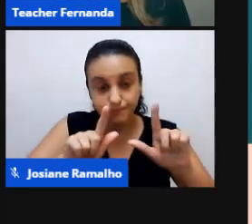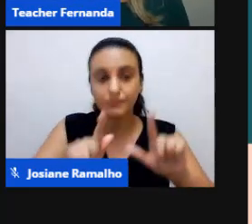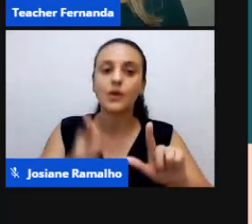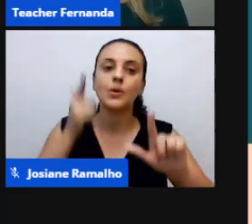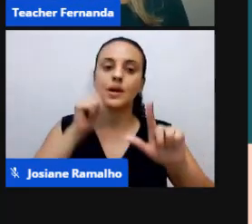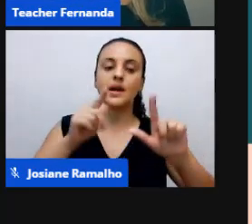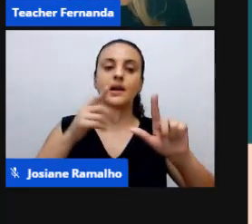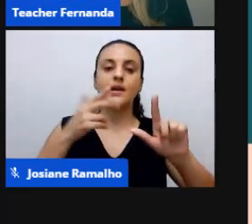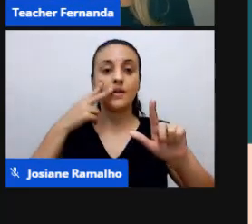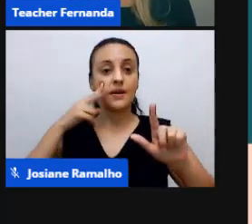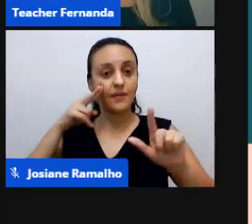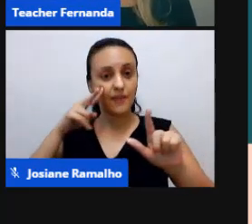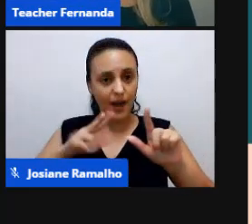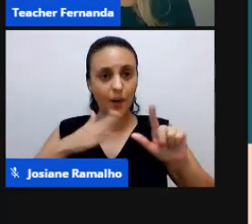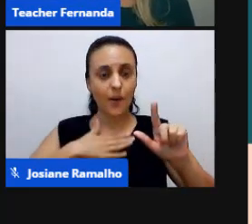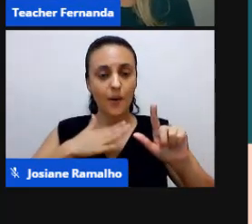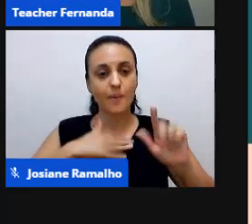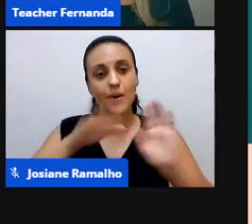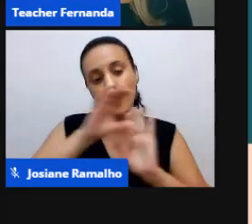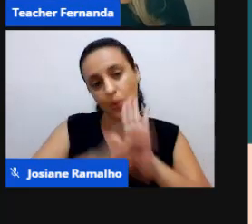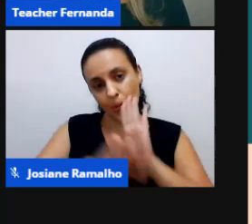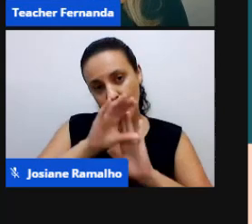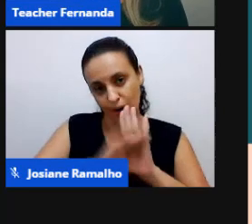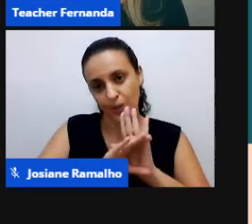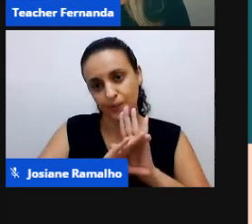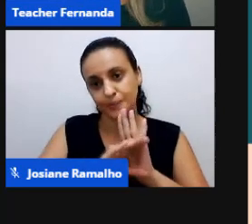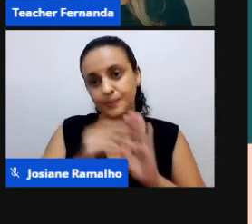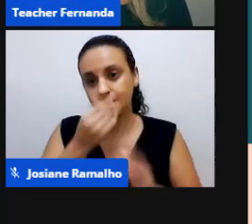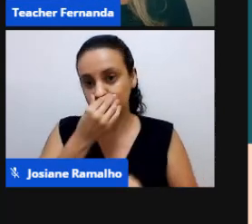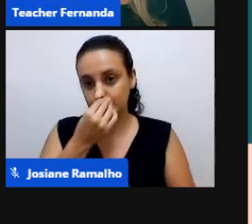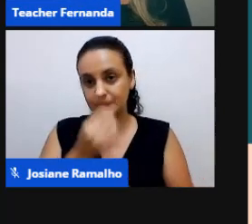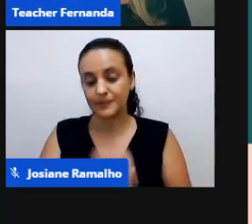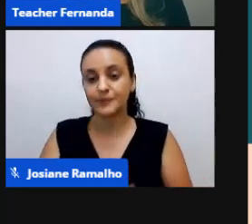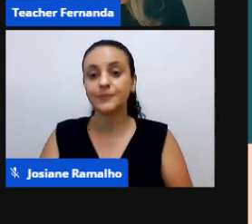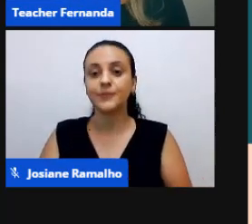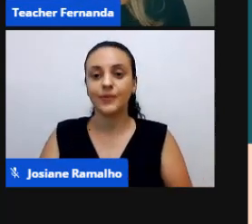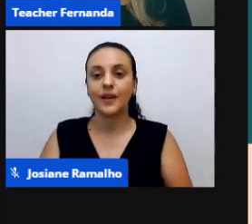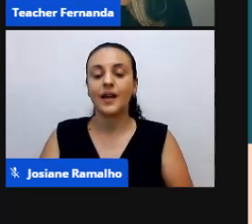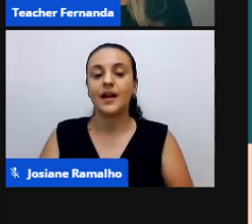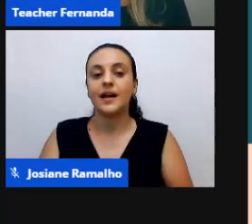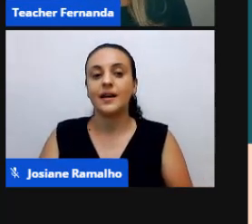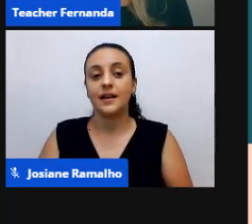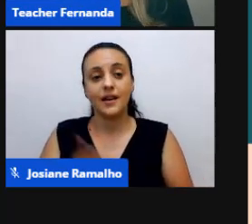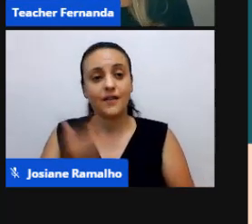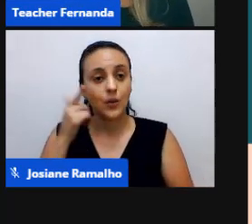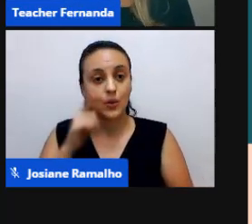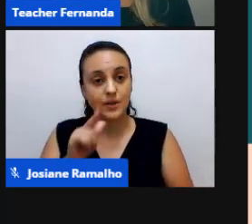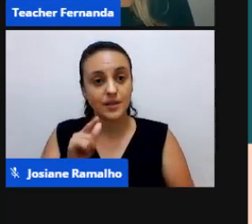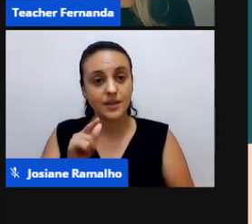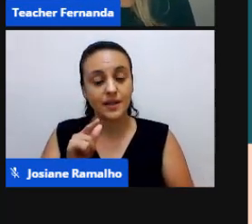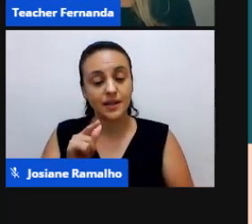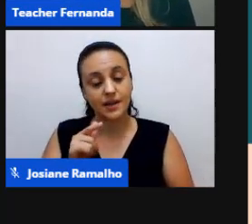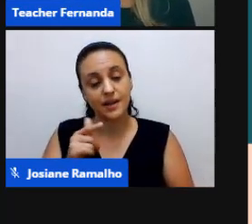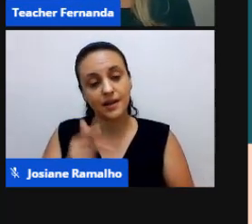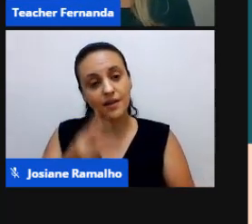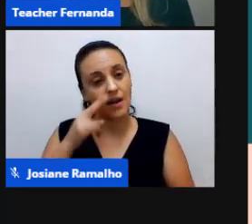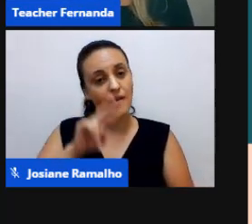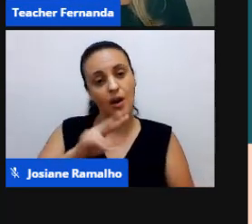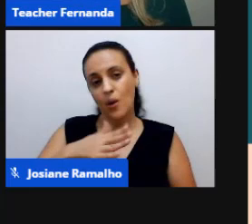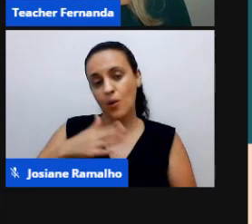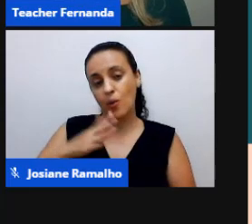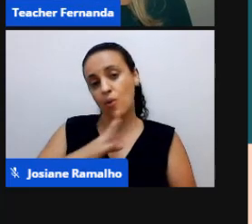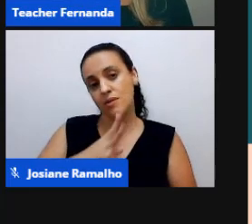das possibilidades que o Canva pode trazer. E aí você vai ter acesso a recortes da minha trajetória, tá